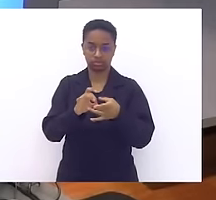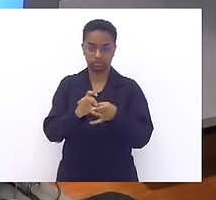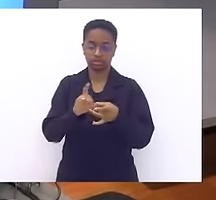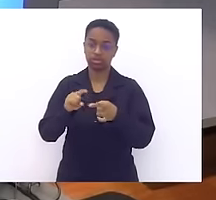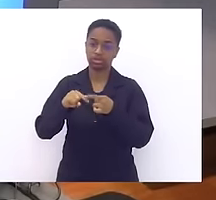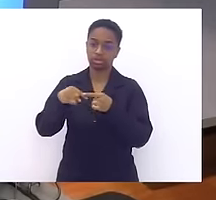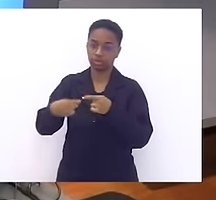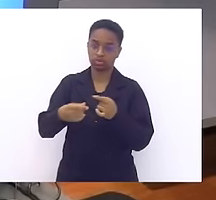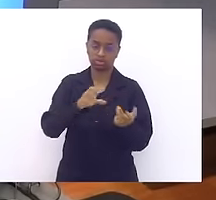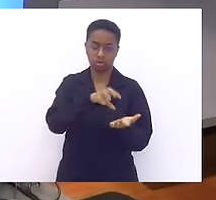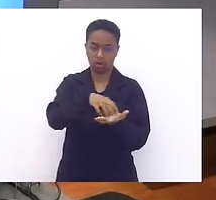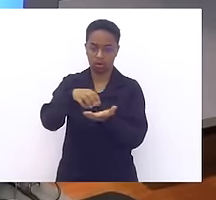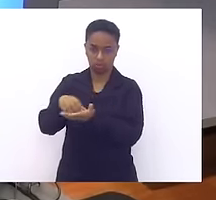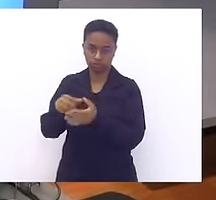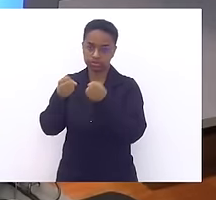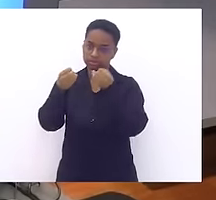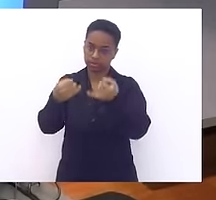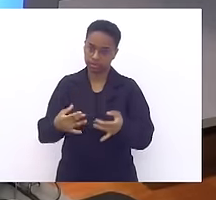aparecer tá